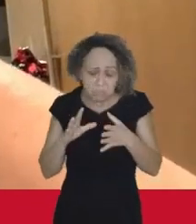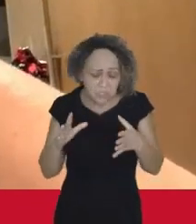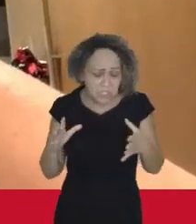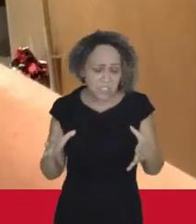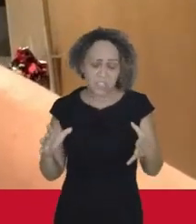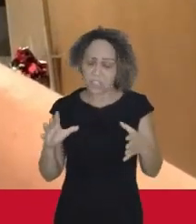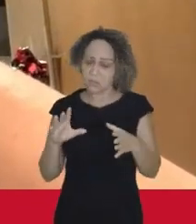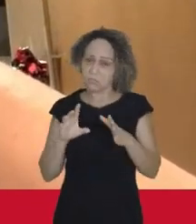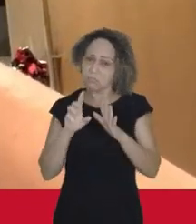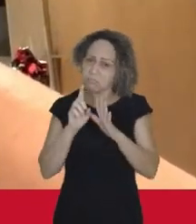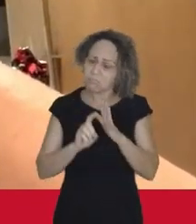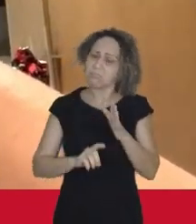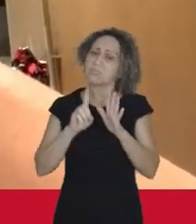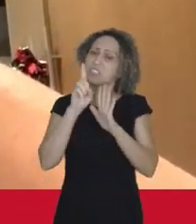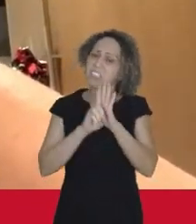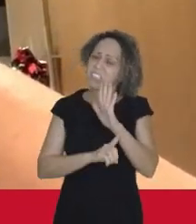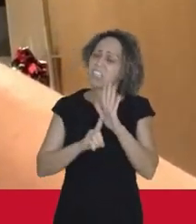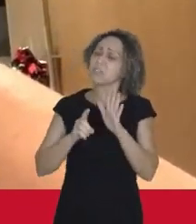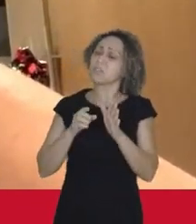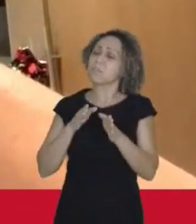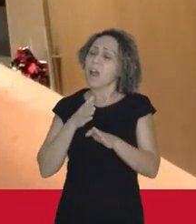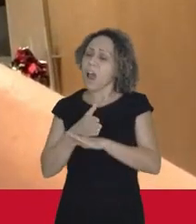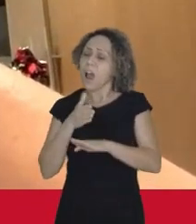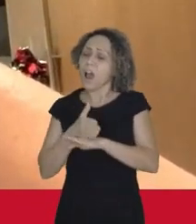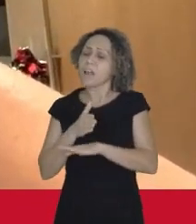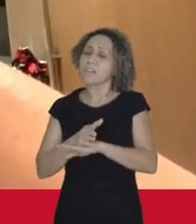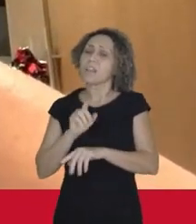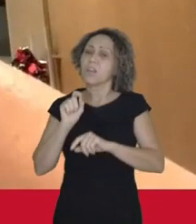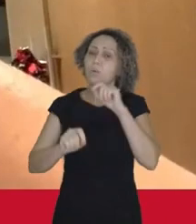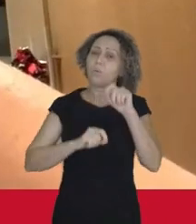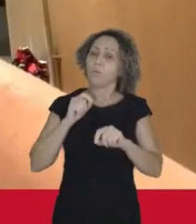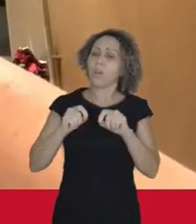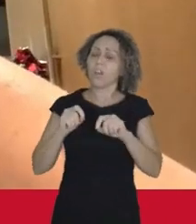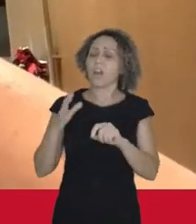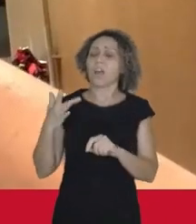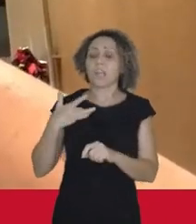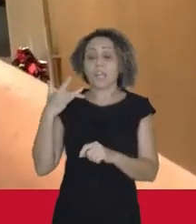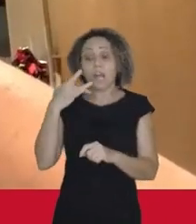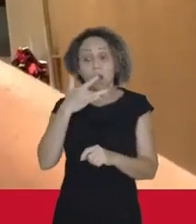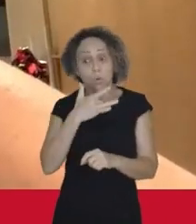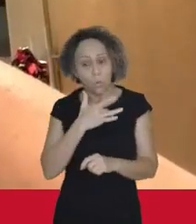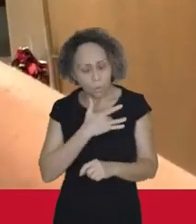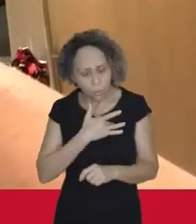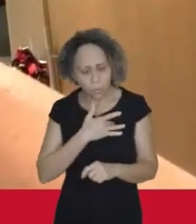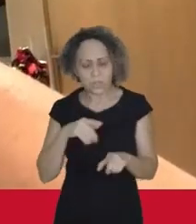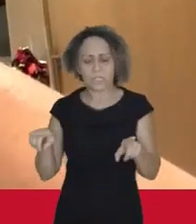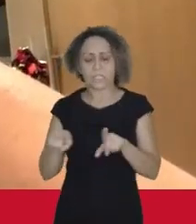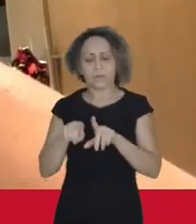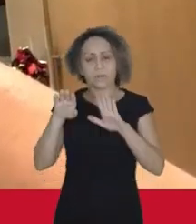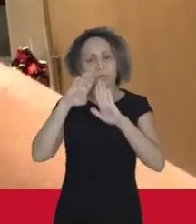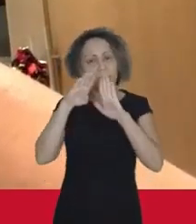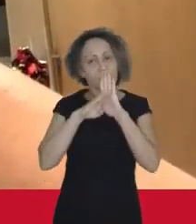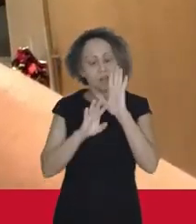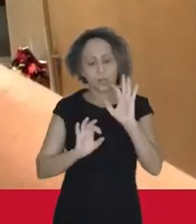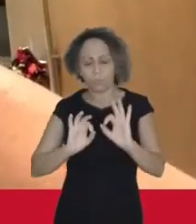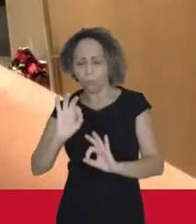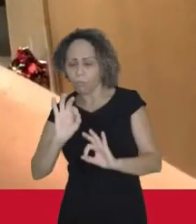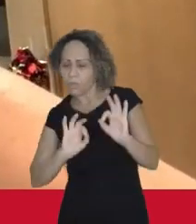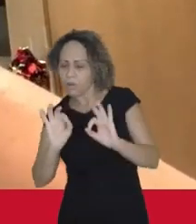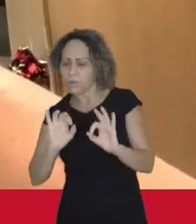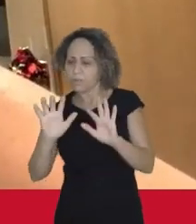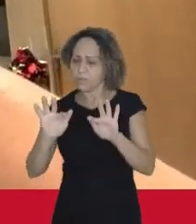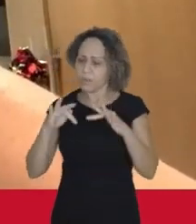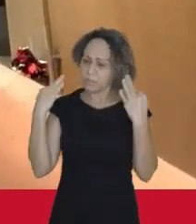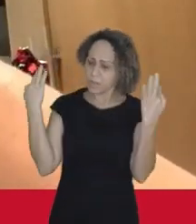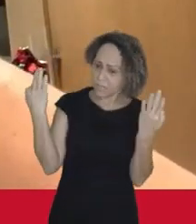filhos, acesso, né, aos serviços de saúde e aos programas de planejamento familiar e